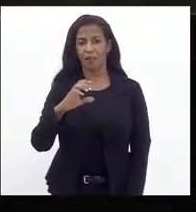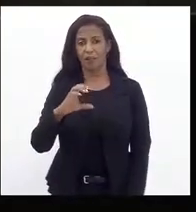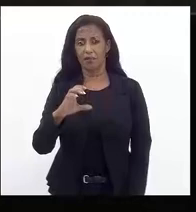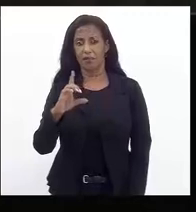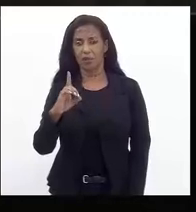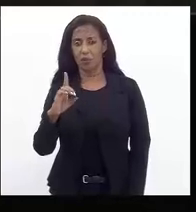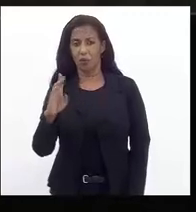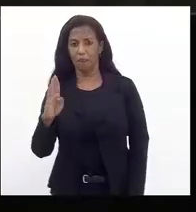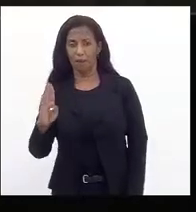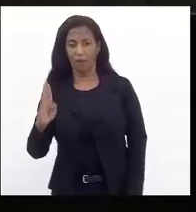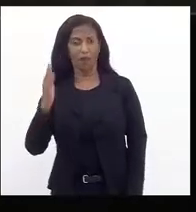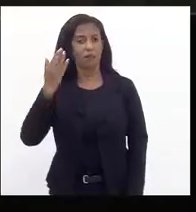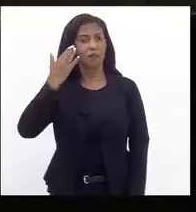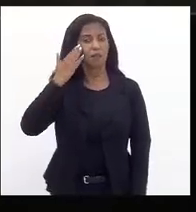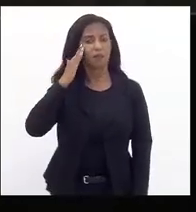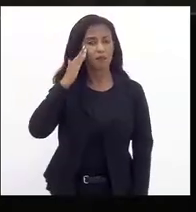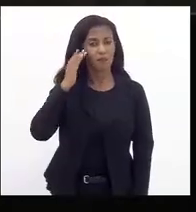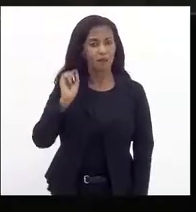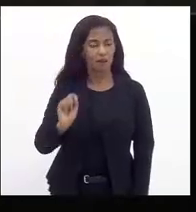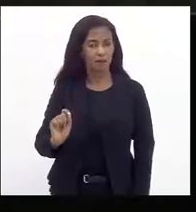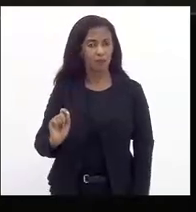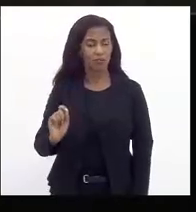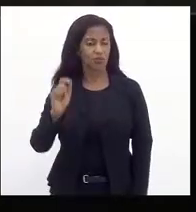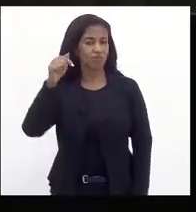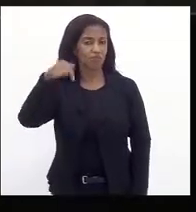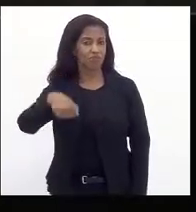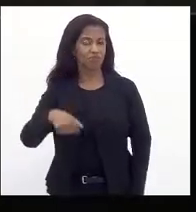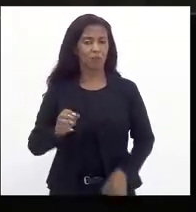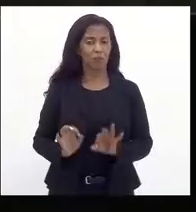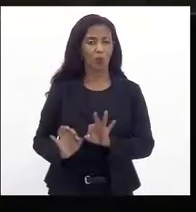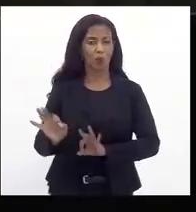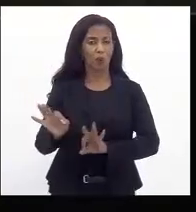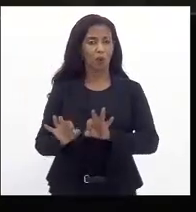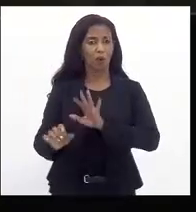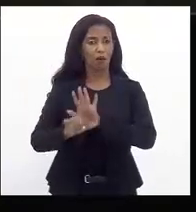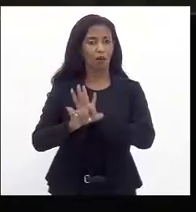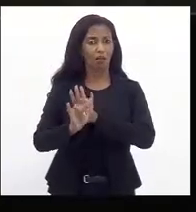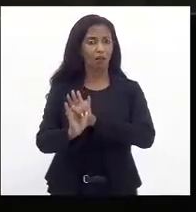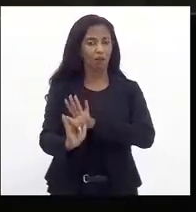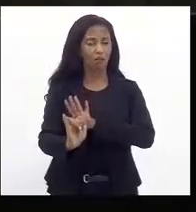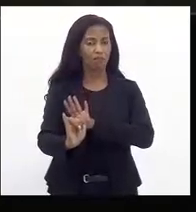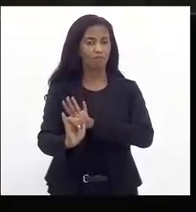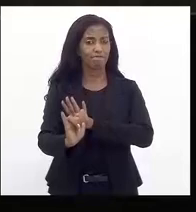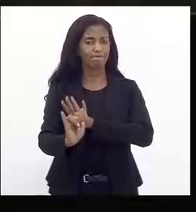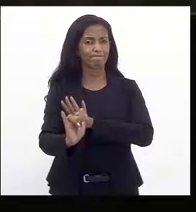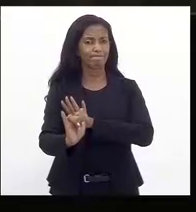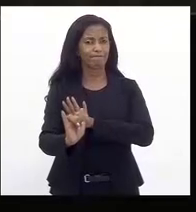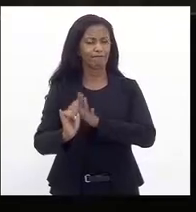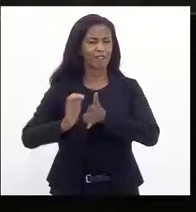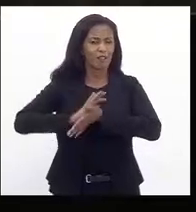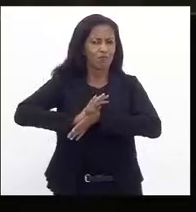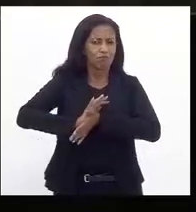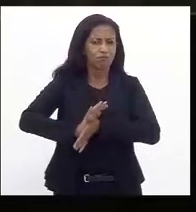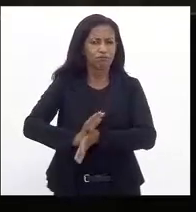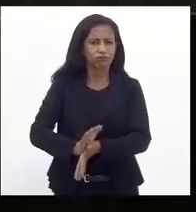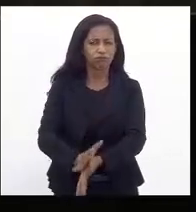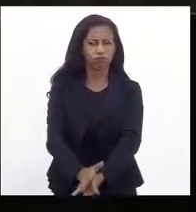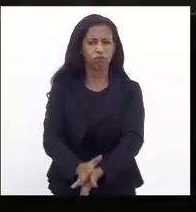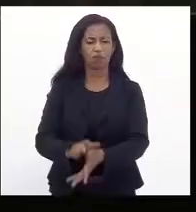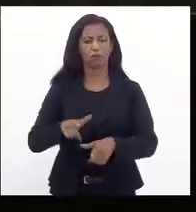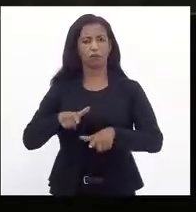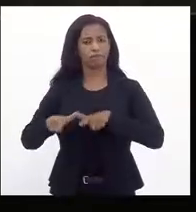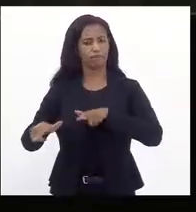B entende que esse é um projeto de lei que arrasa com os